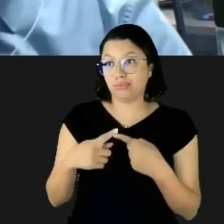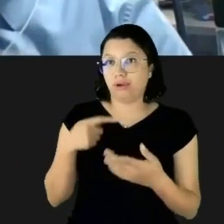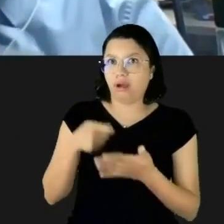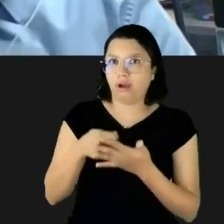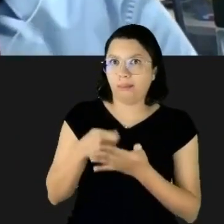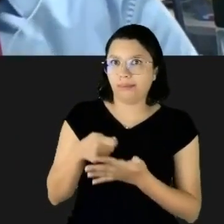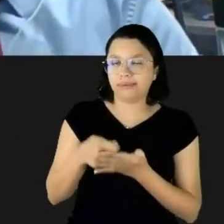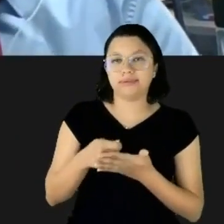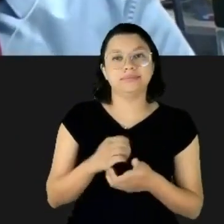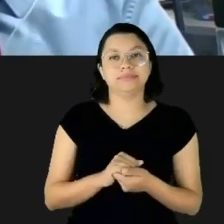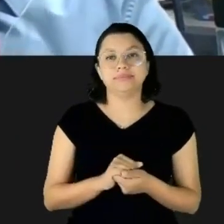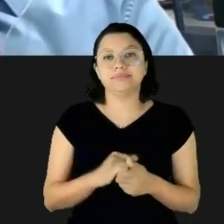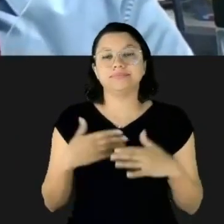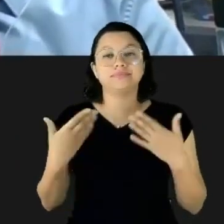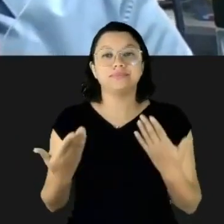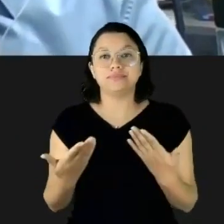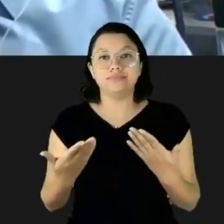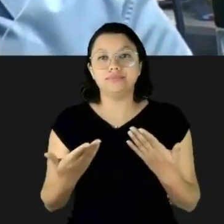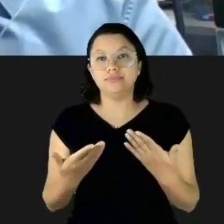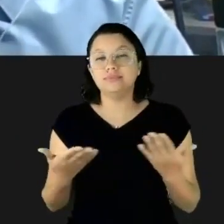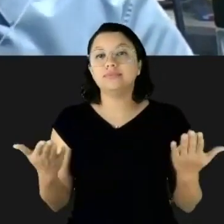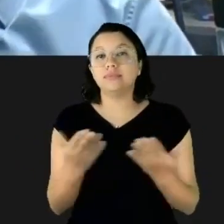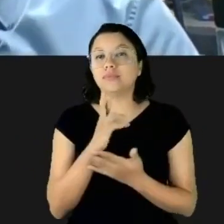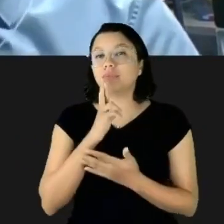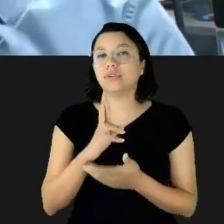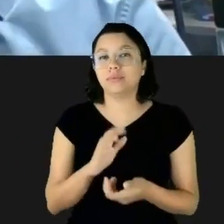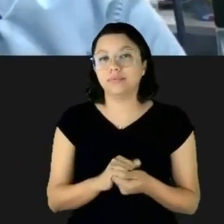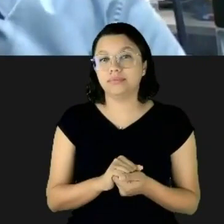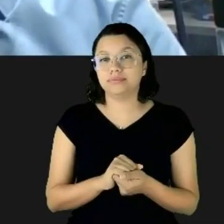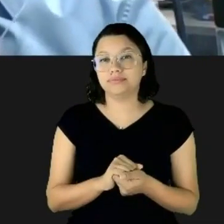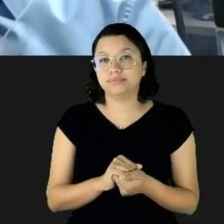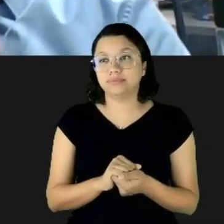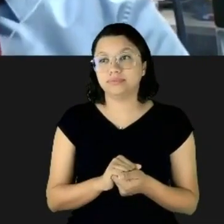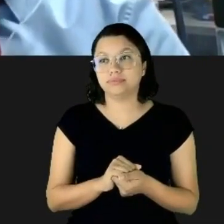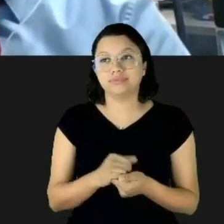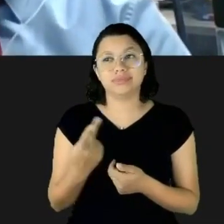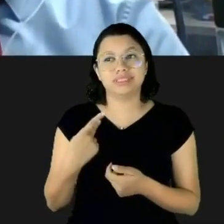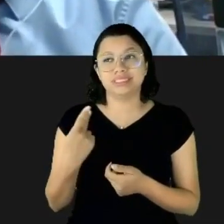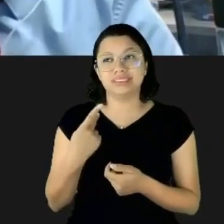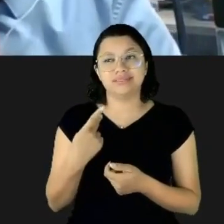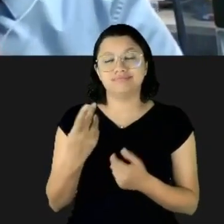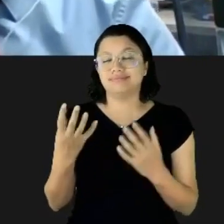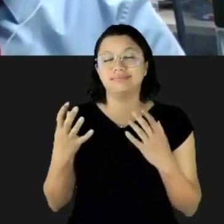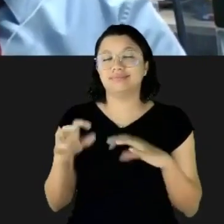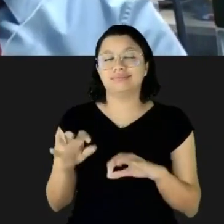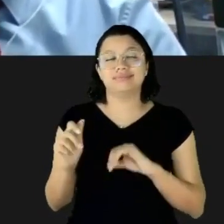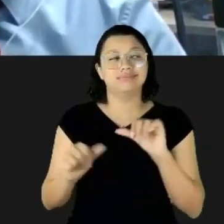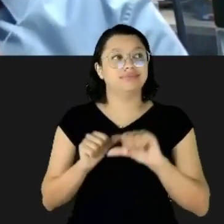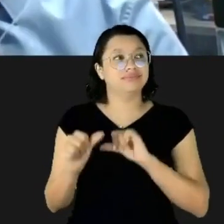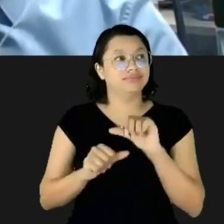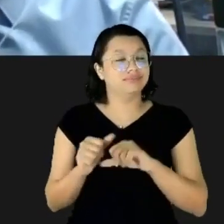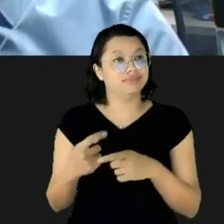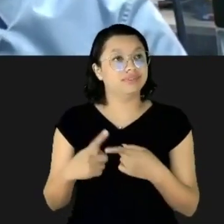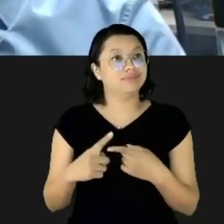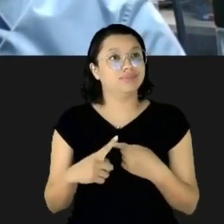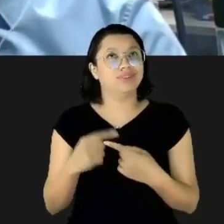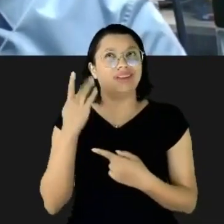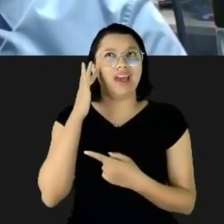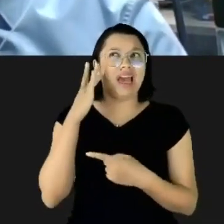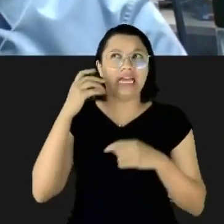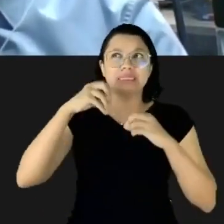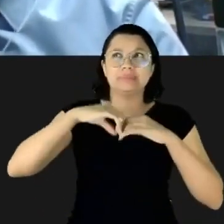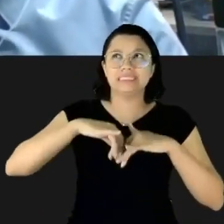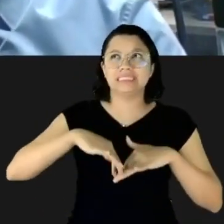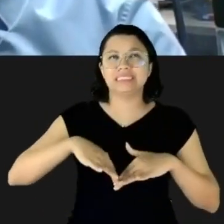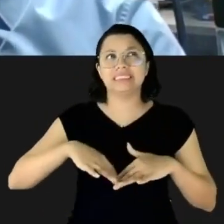assim, então, esse feedback ele entra e a gente não quer mudar, essa mudança ela é prejudicial porque a gente não sabe se